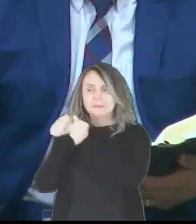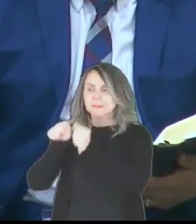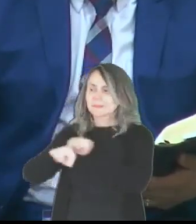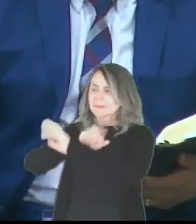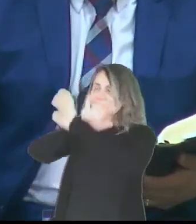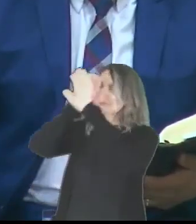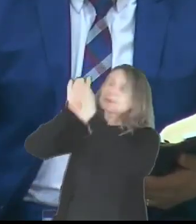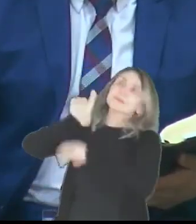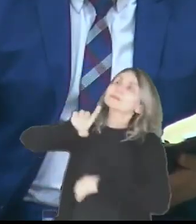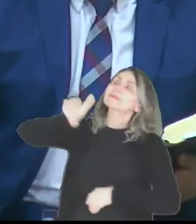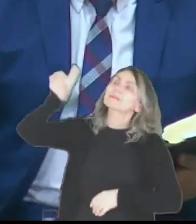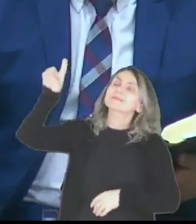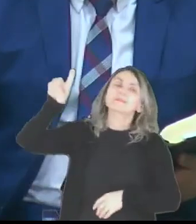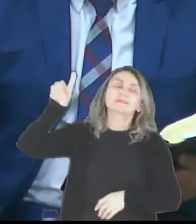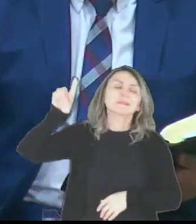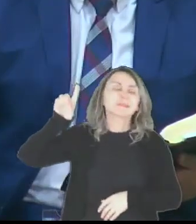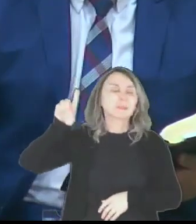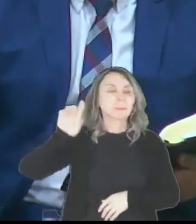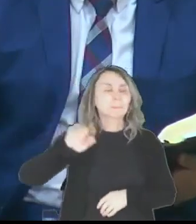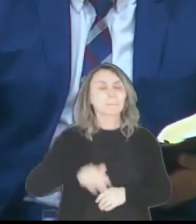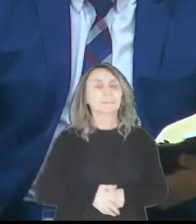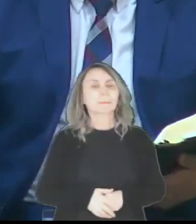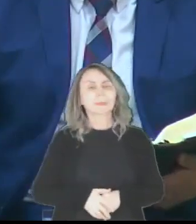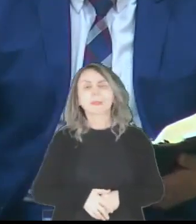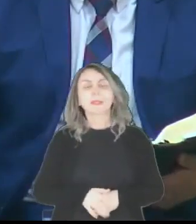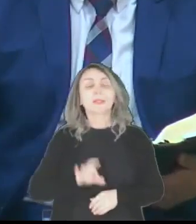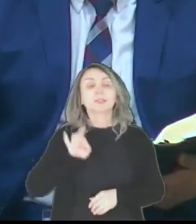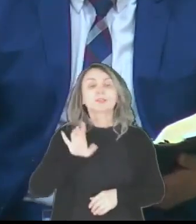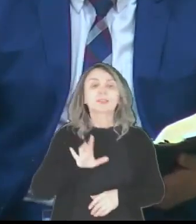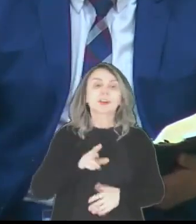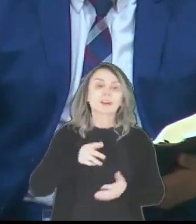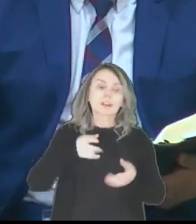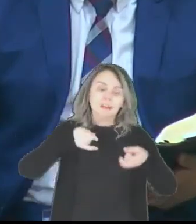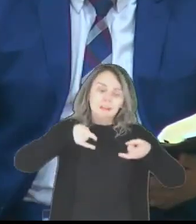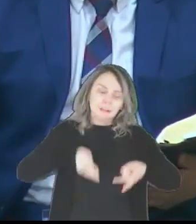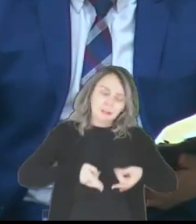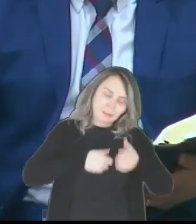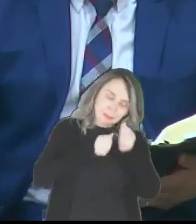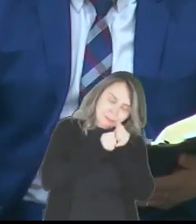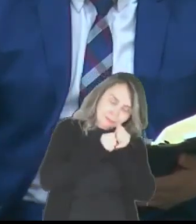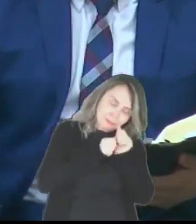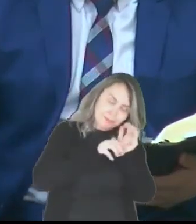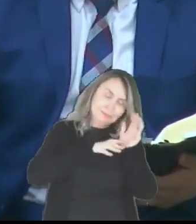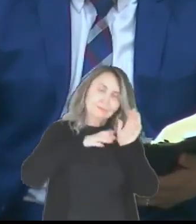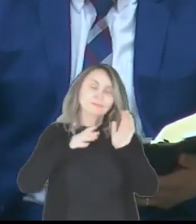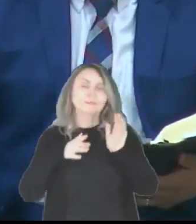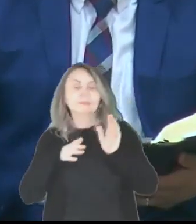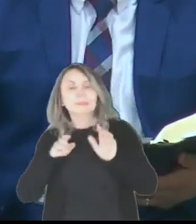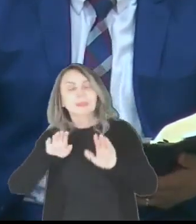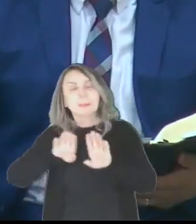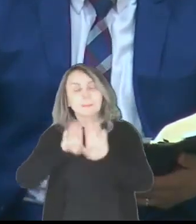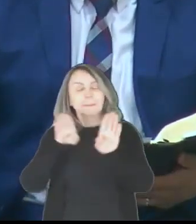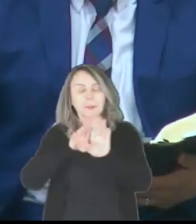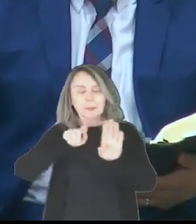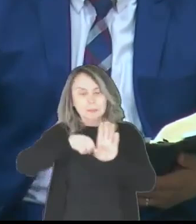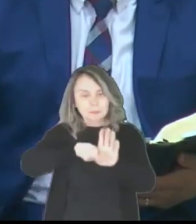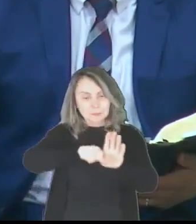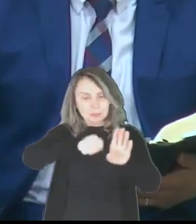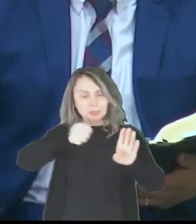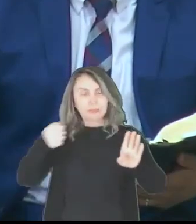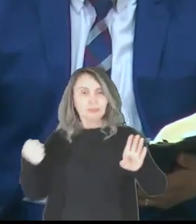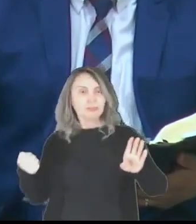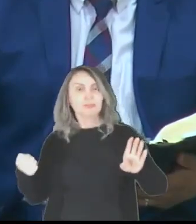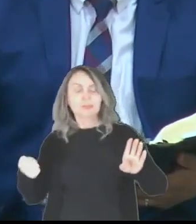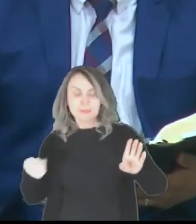maná caía na porta. Era somente se levantar e abrir o que, meus amados irmãos? A porta da tenda, e o